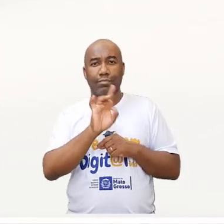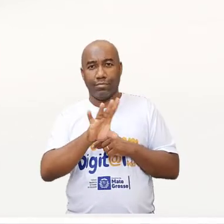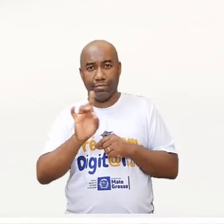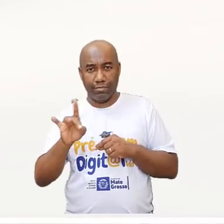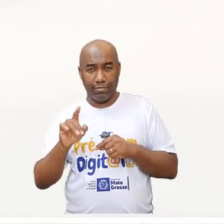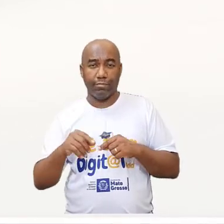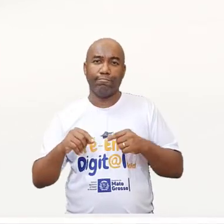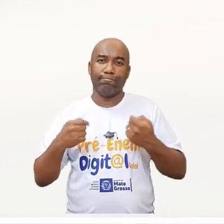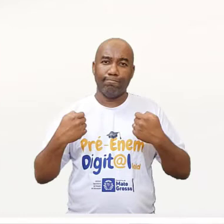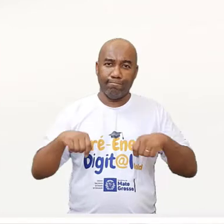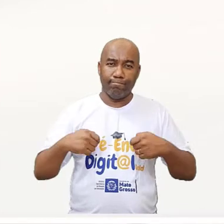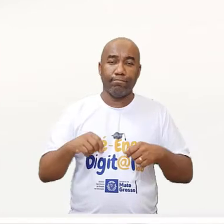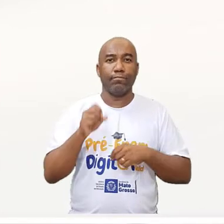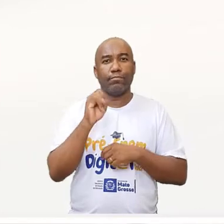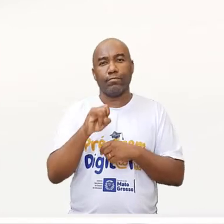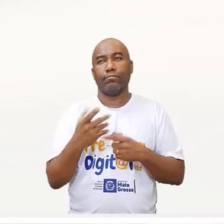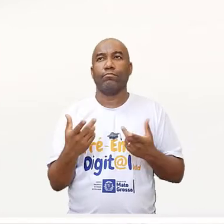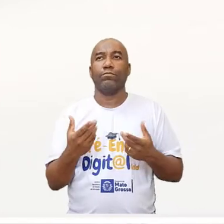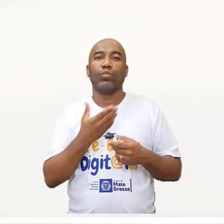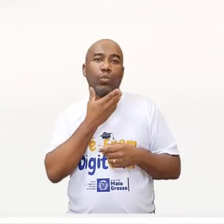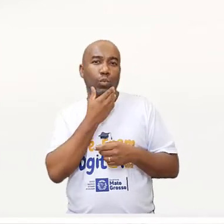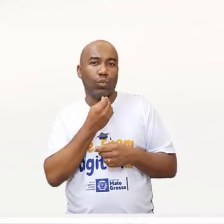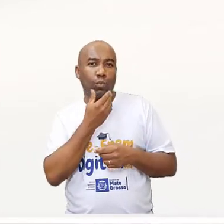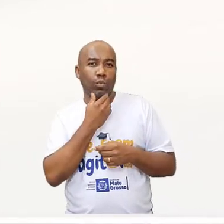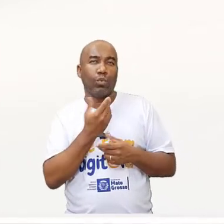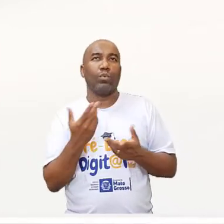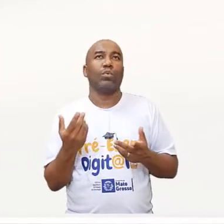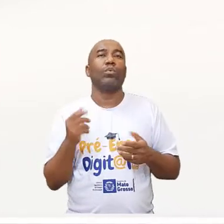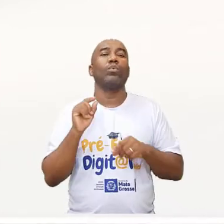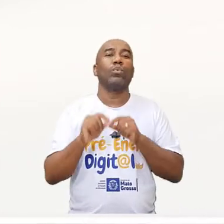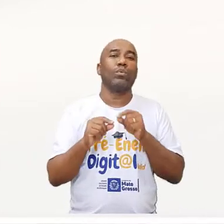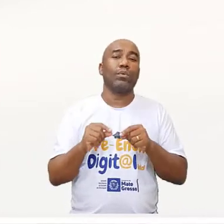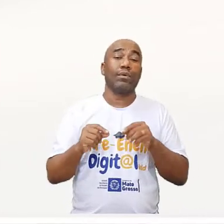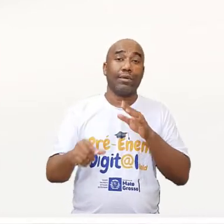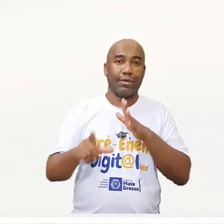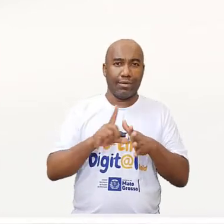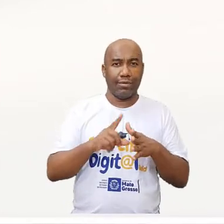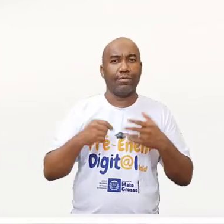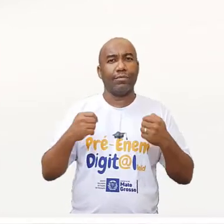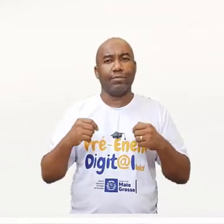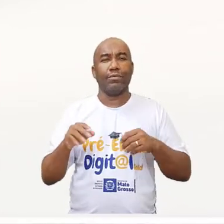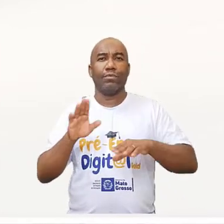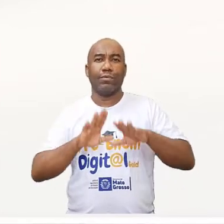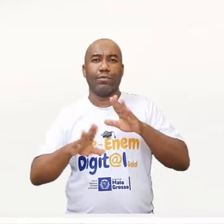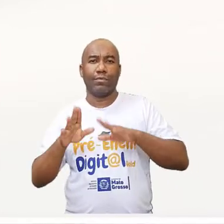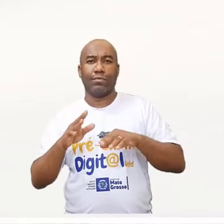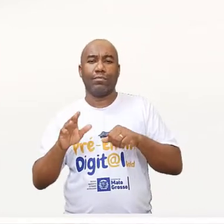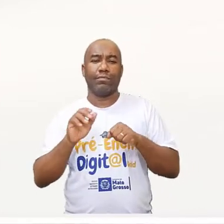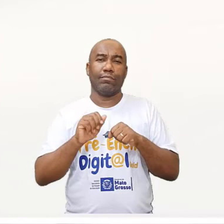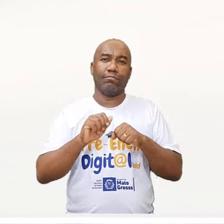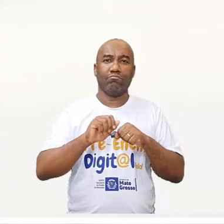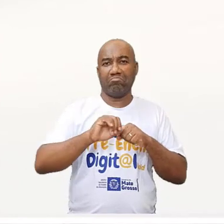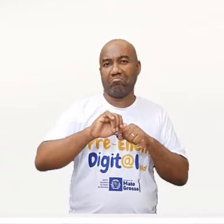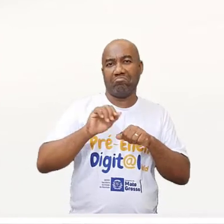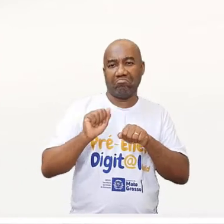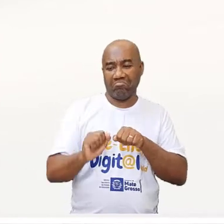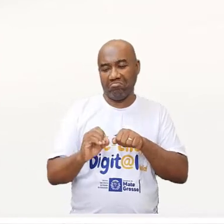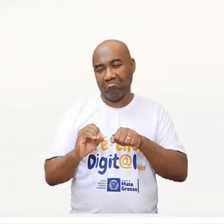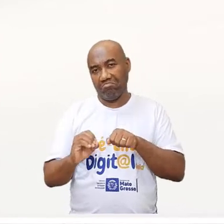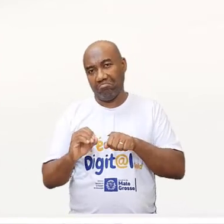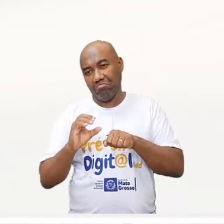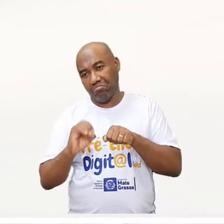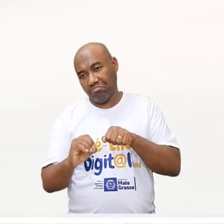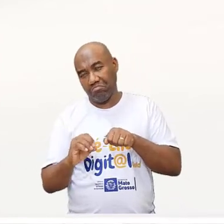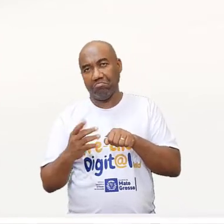você utilize no masculino, não deve haver artigo, nem o A, né? Ou se